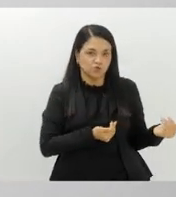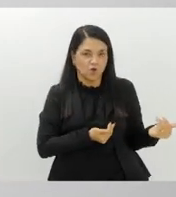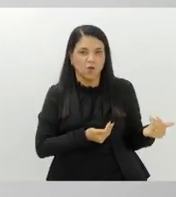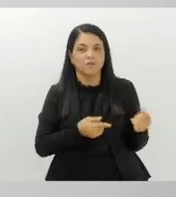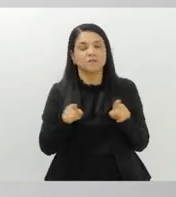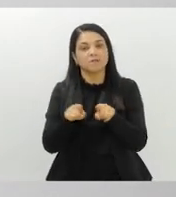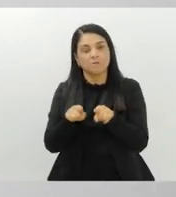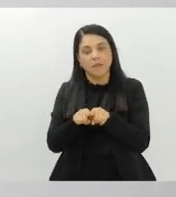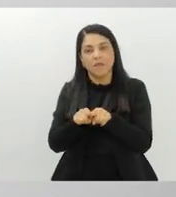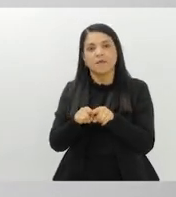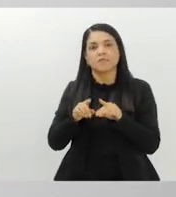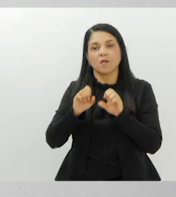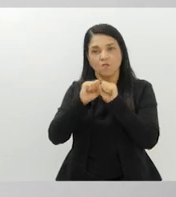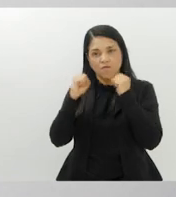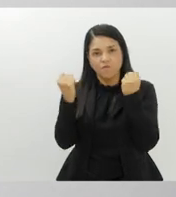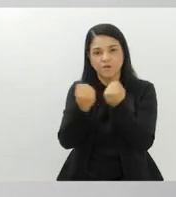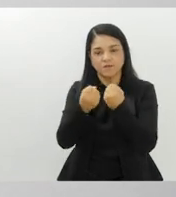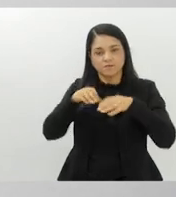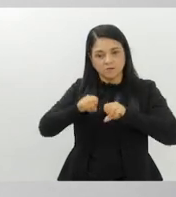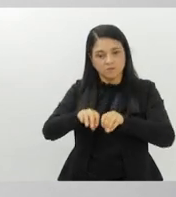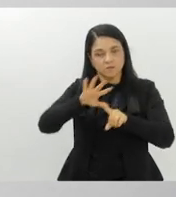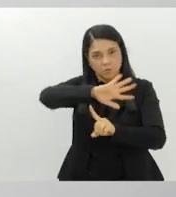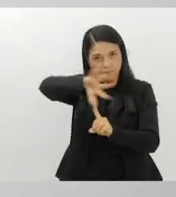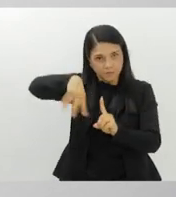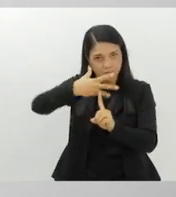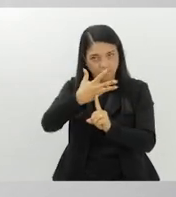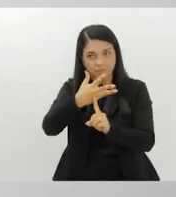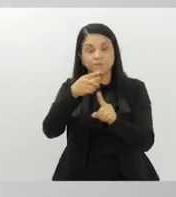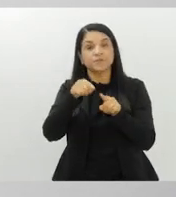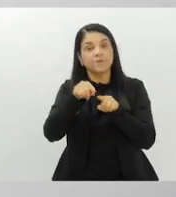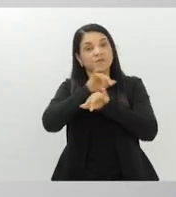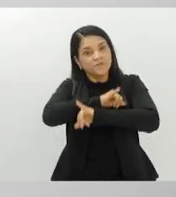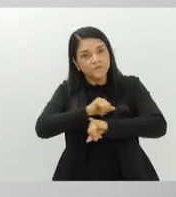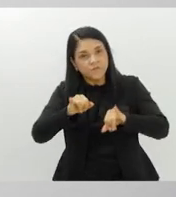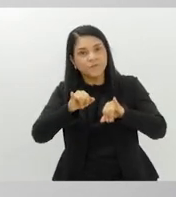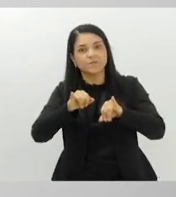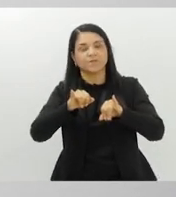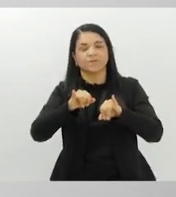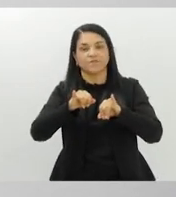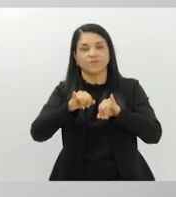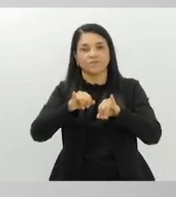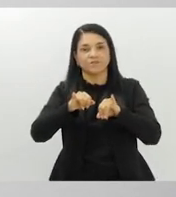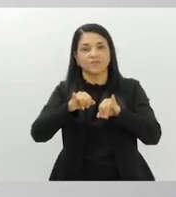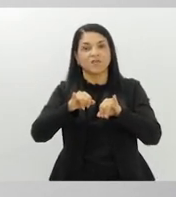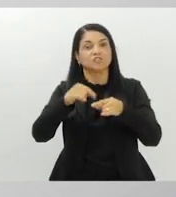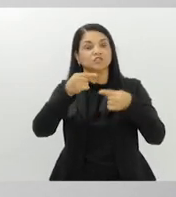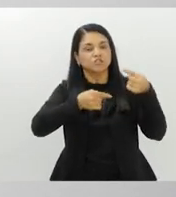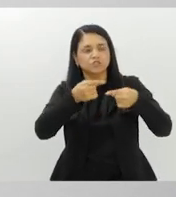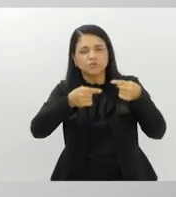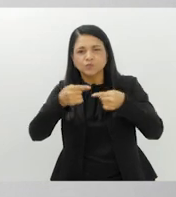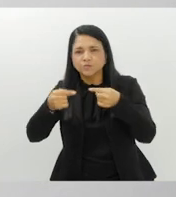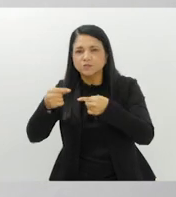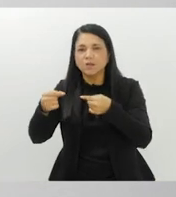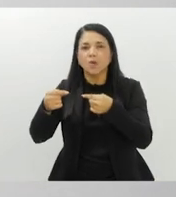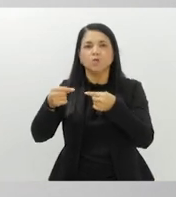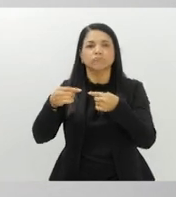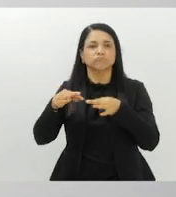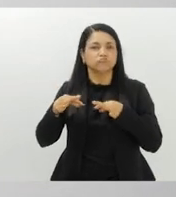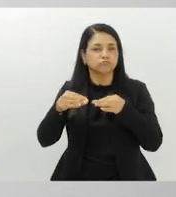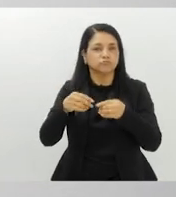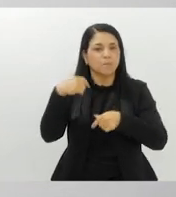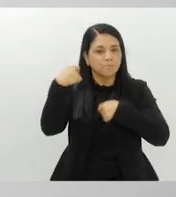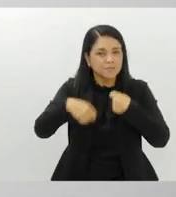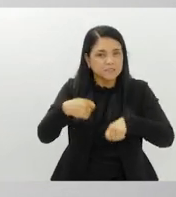na nossa conferência de educação ambiental, e dizer que toda a discussão de tudo o que precisa ser feito,